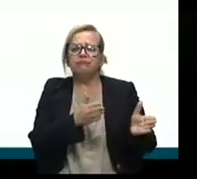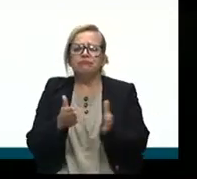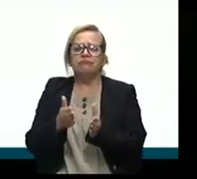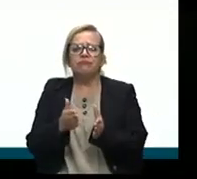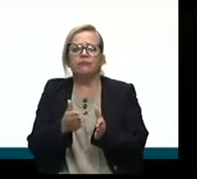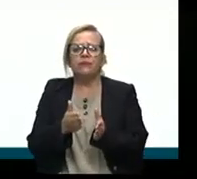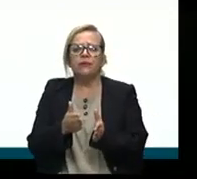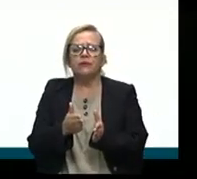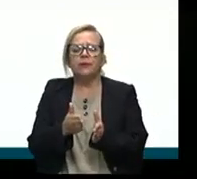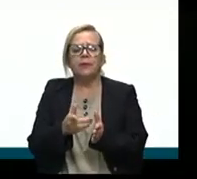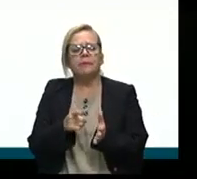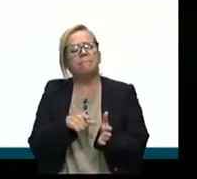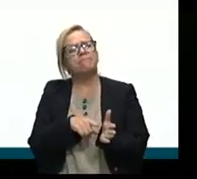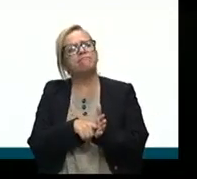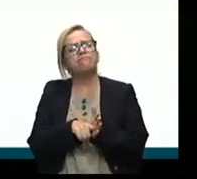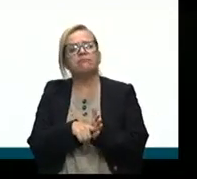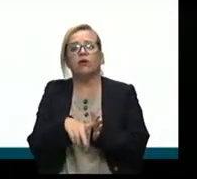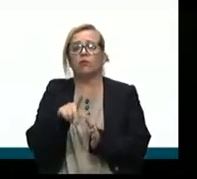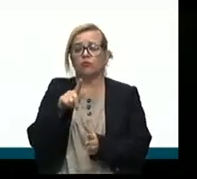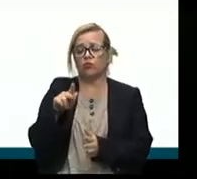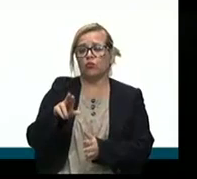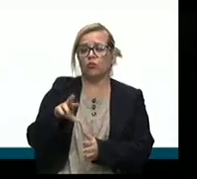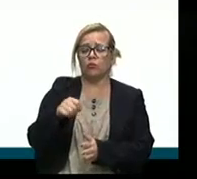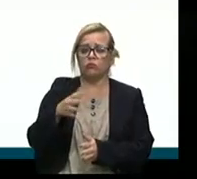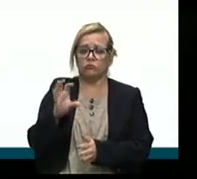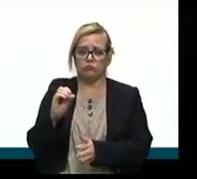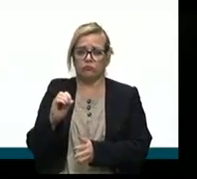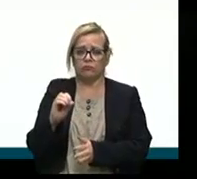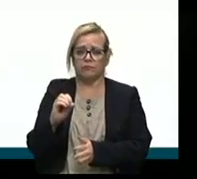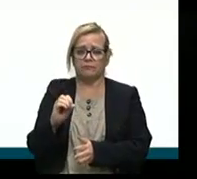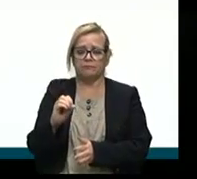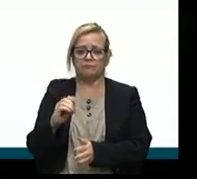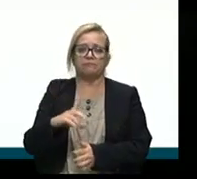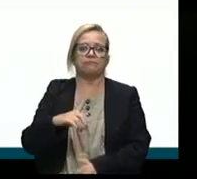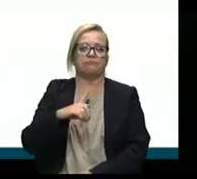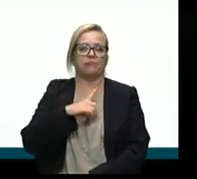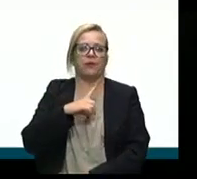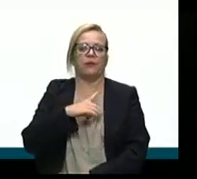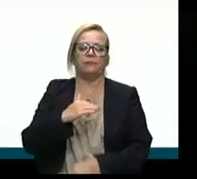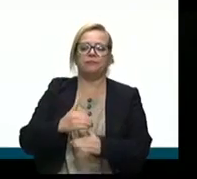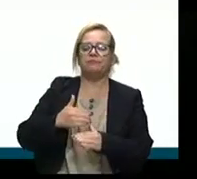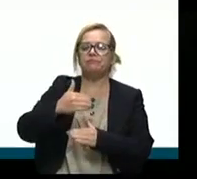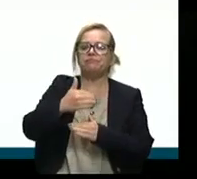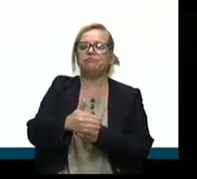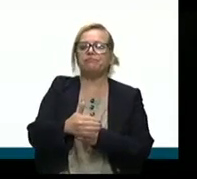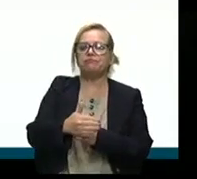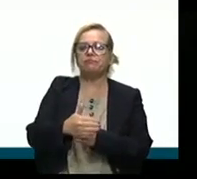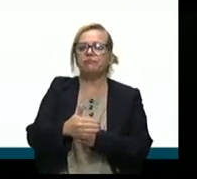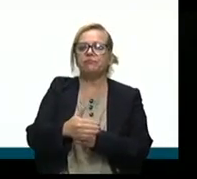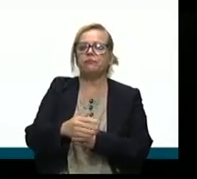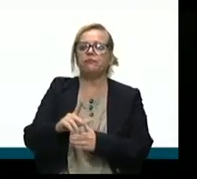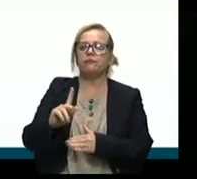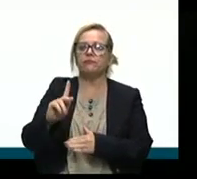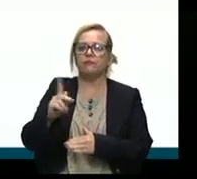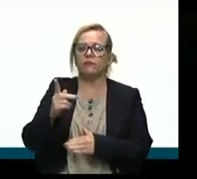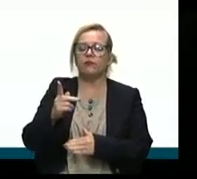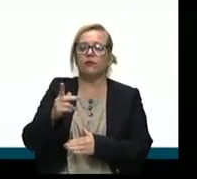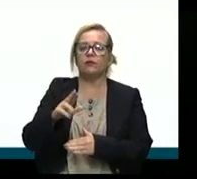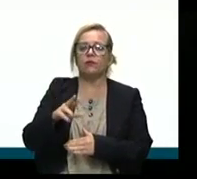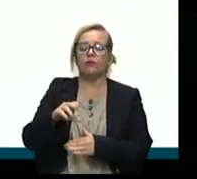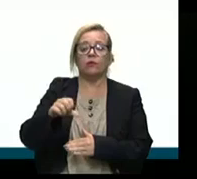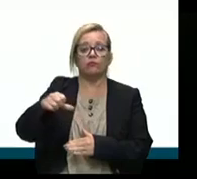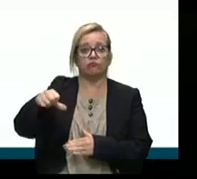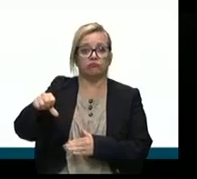para a estimativa g igual a 10, obtida a partir de h igual